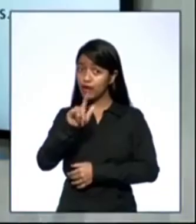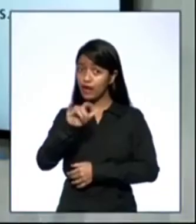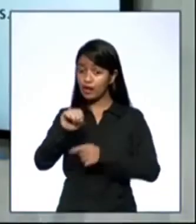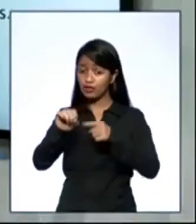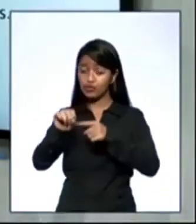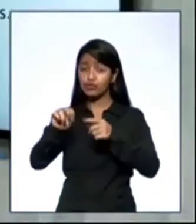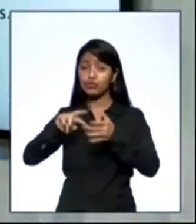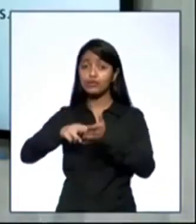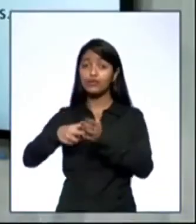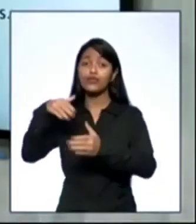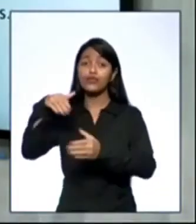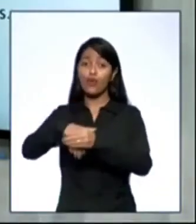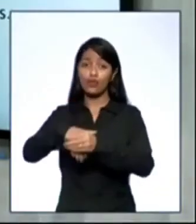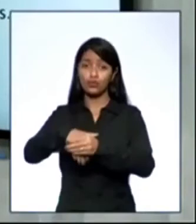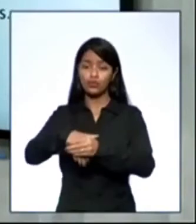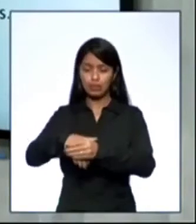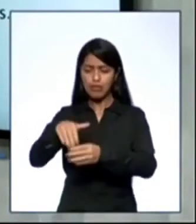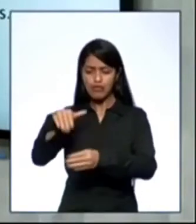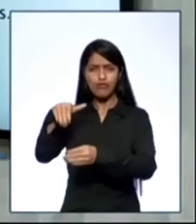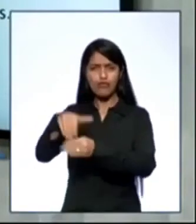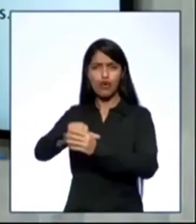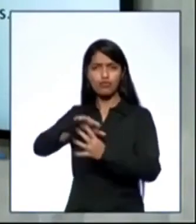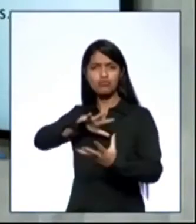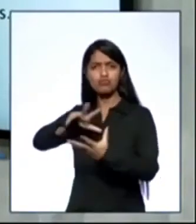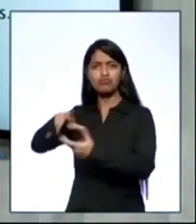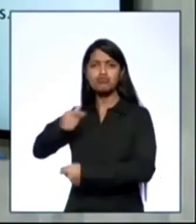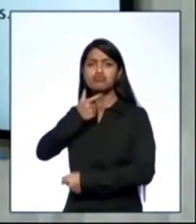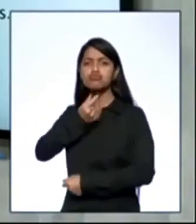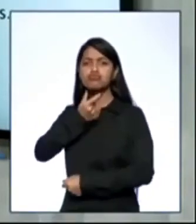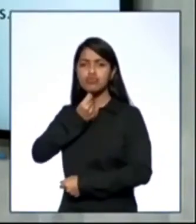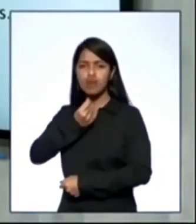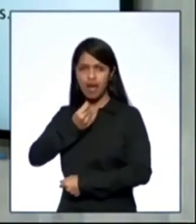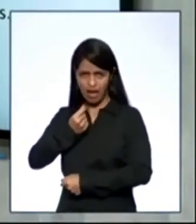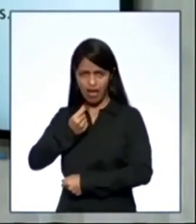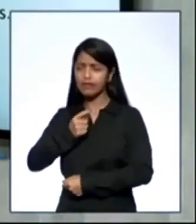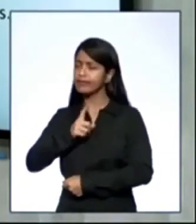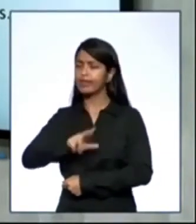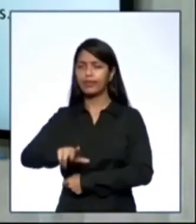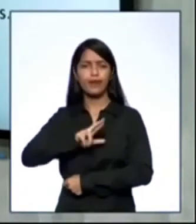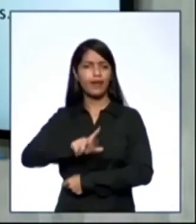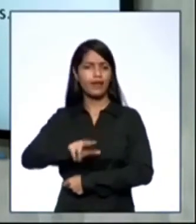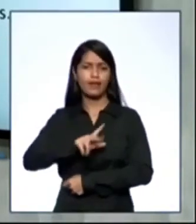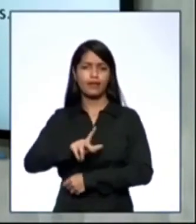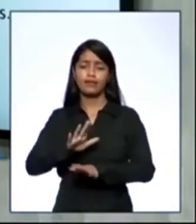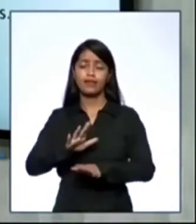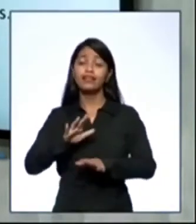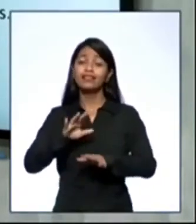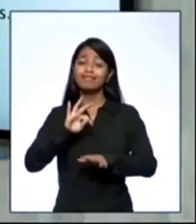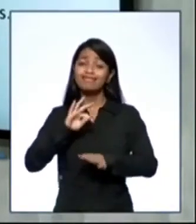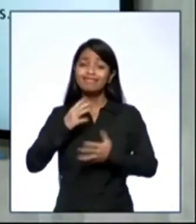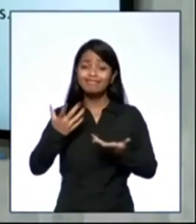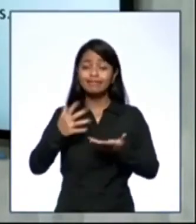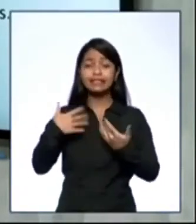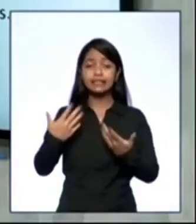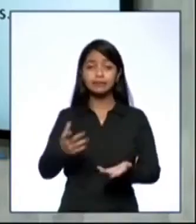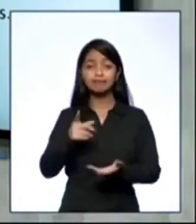antigo. Não é tão simples assim. Todo mundo vai votar? Não, não é todo mundo que vai votar. Eu diminuo as desigualdades, mas não dou voto para todo